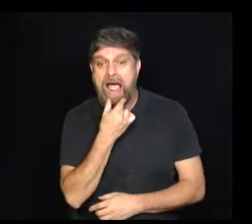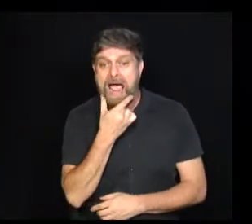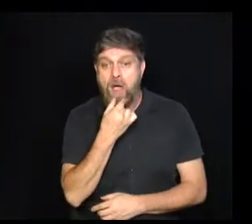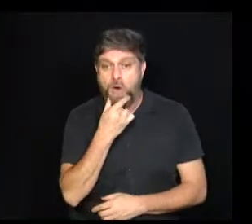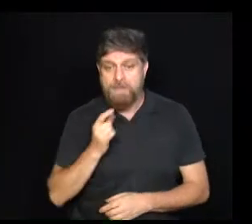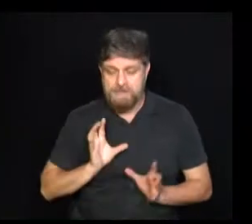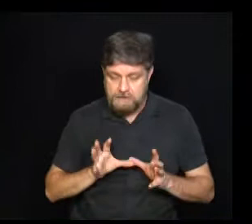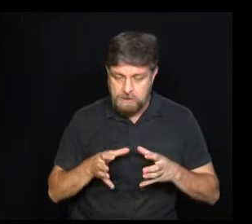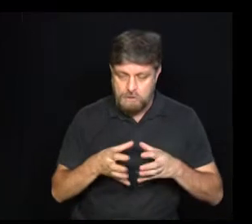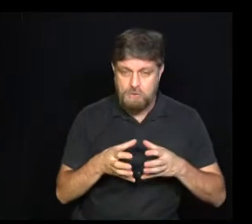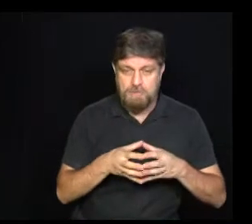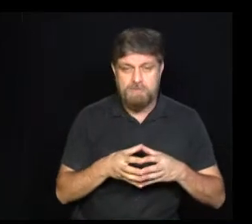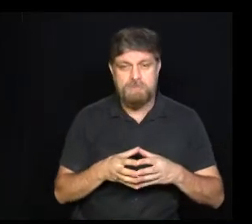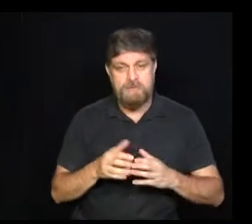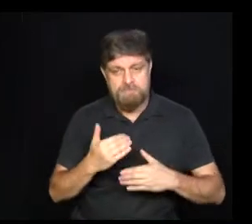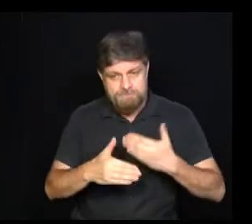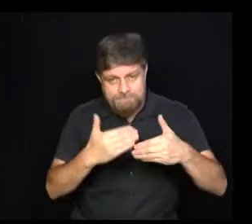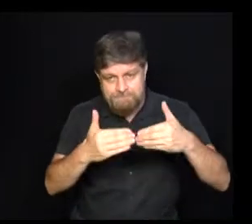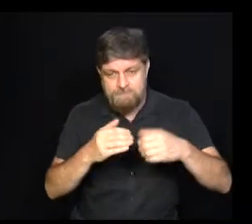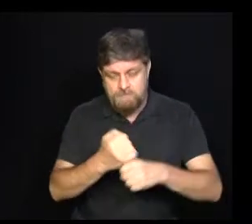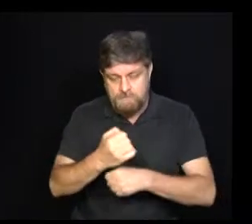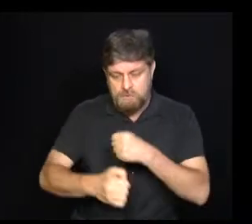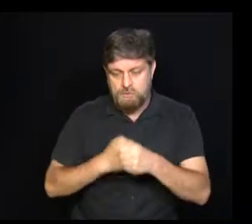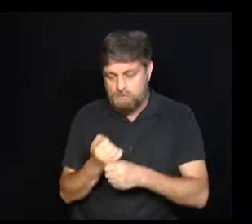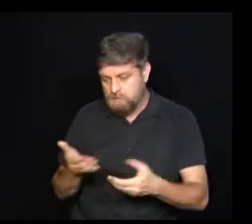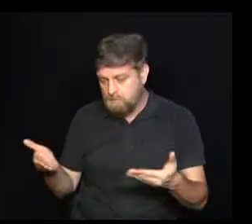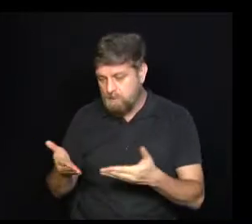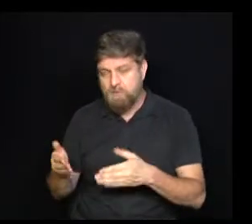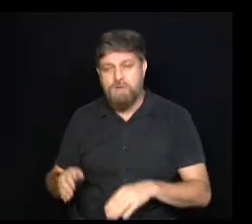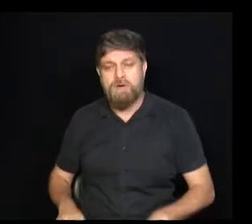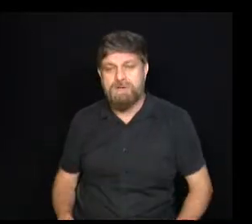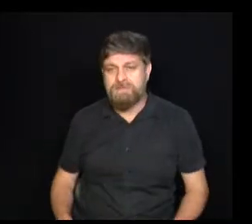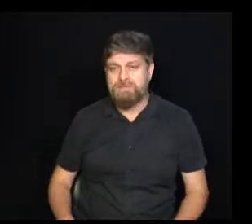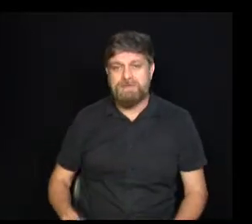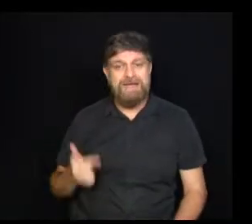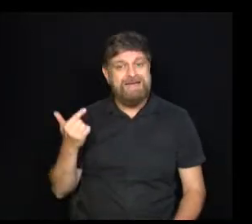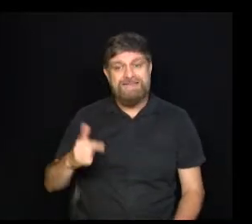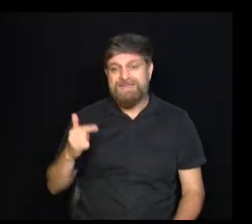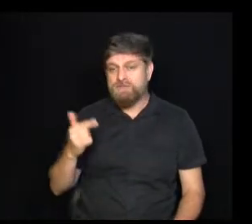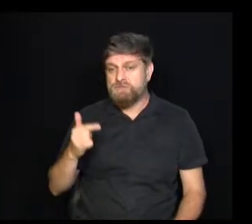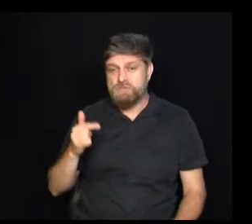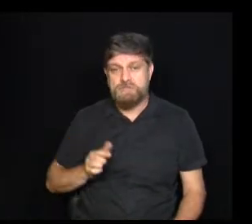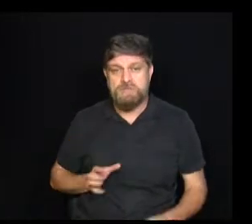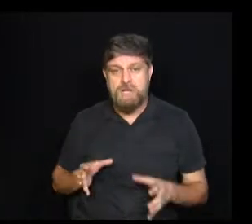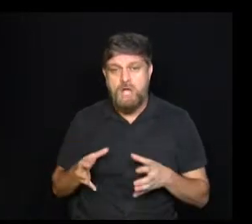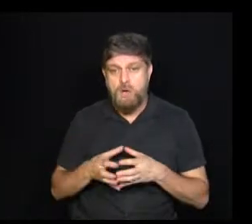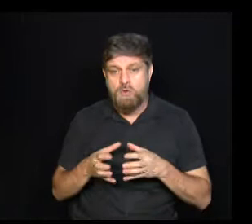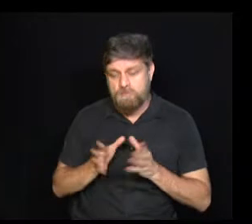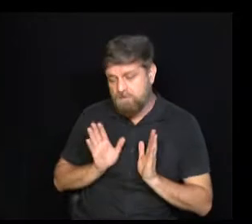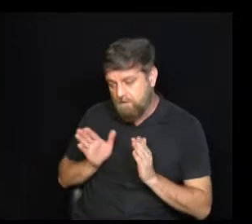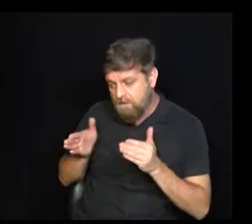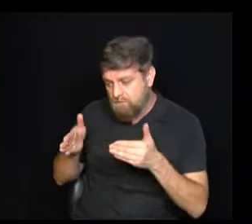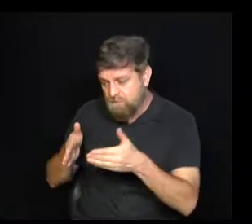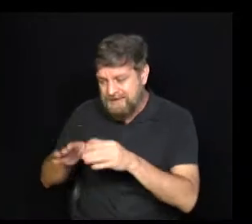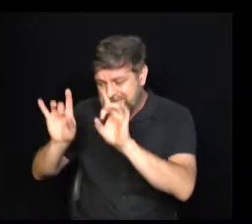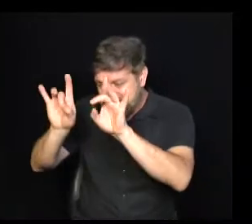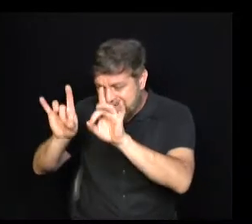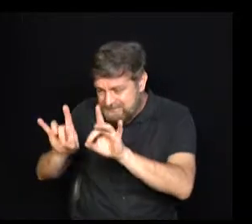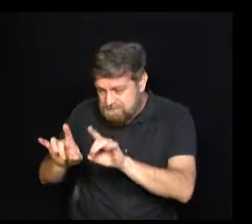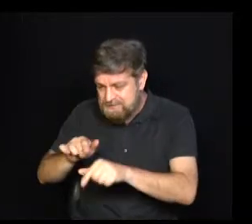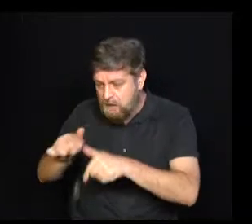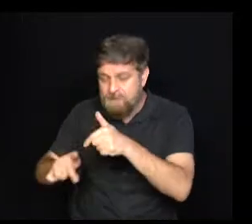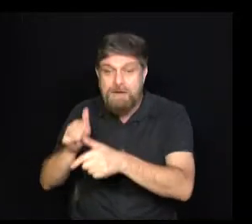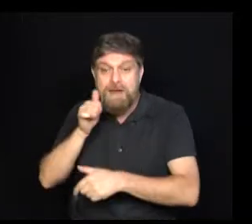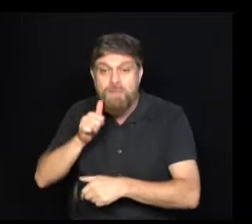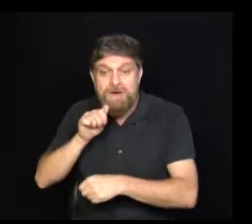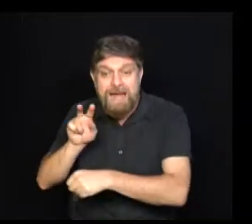equipes. Isso foi um avanço esse ano também. Nós não tínhamos equipes dedicadas exclusivamente a esse trabalho,